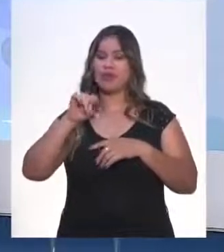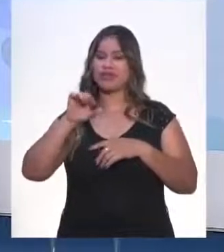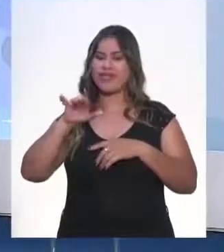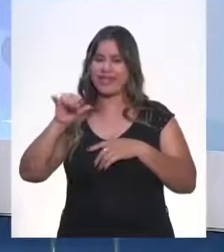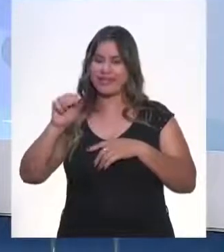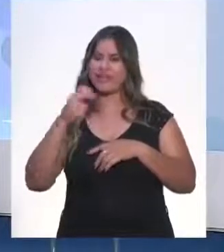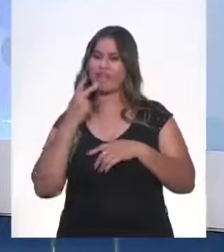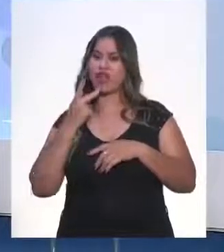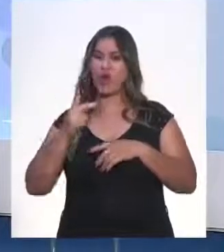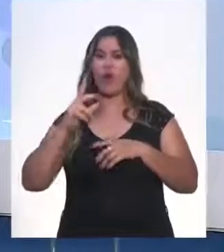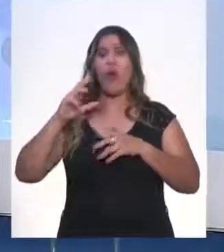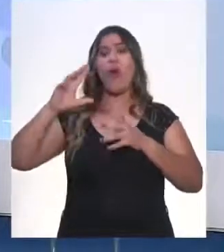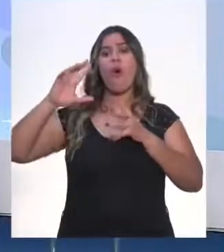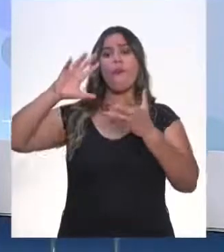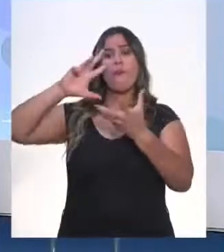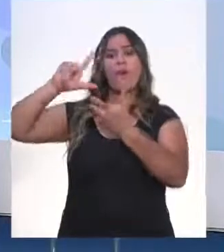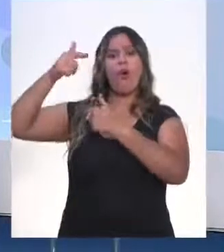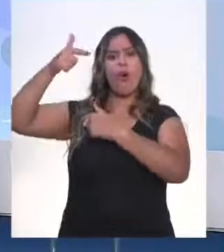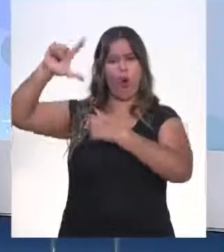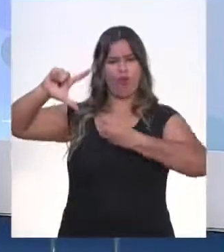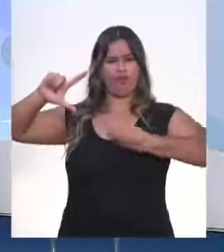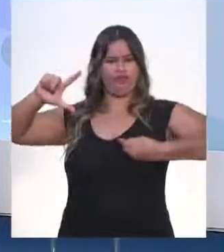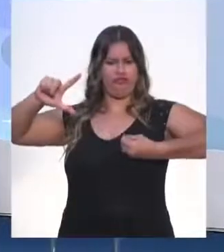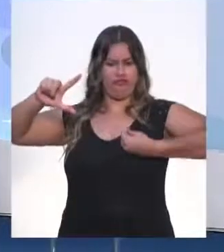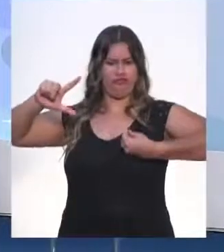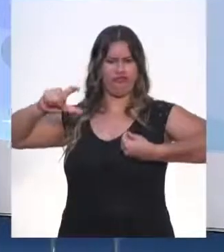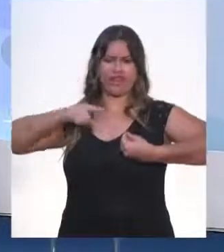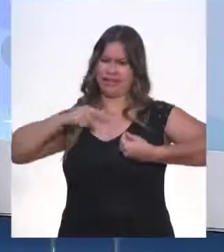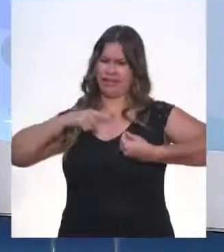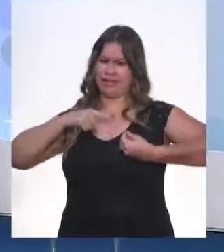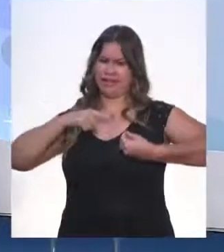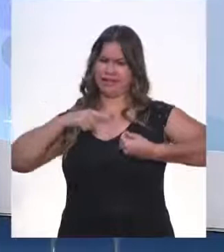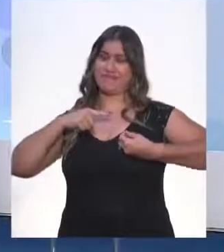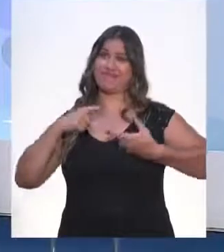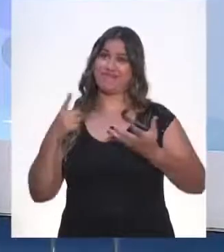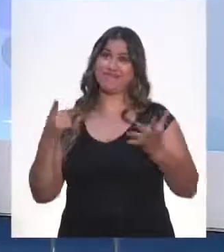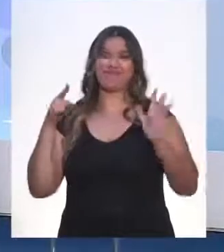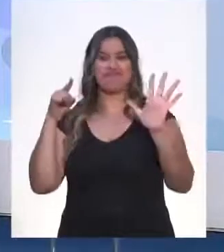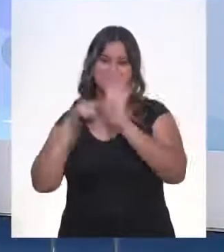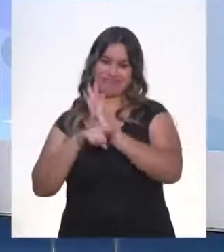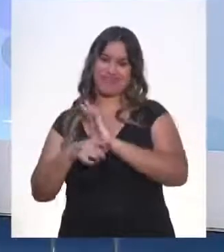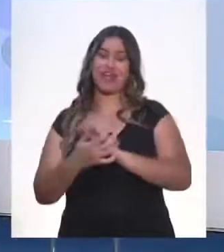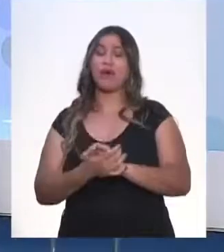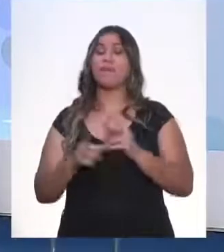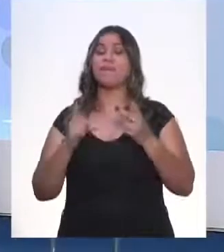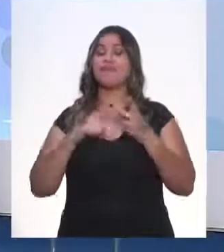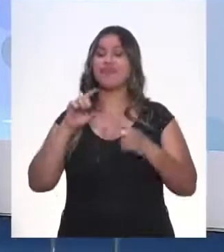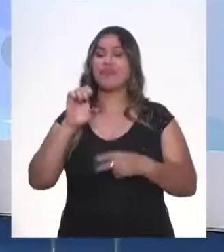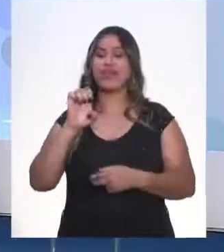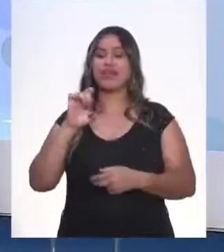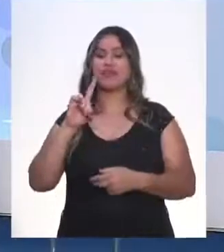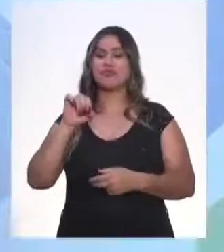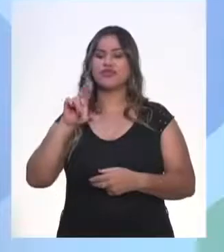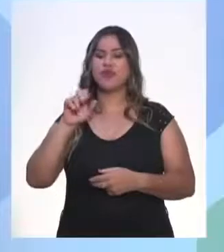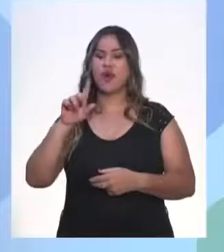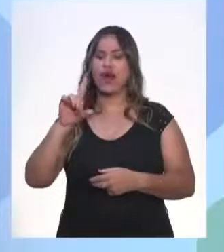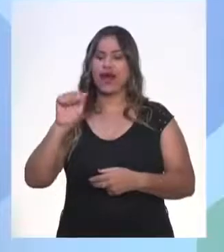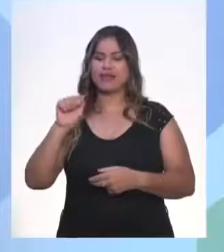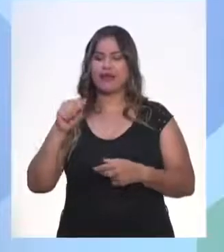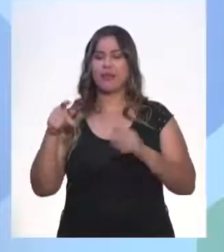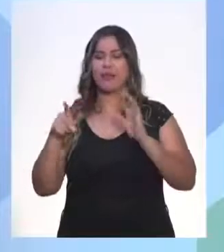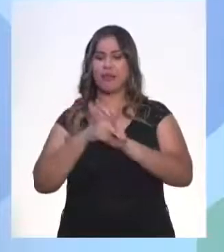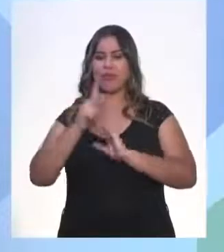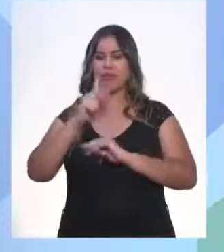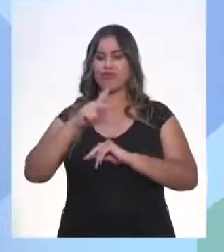vida em outro planeta? Ó, já veio aí outra indagação. A gente tem a Eduarda, que é aluna da professora Elisa,